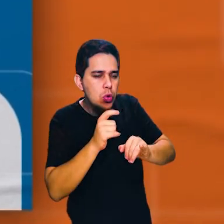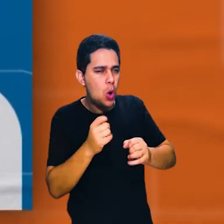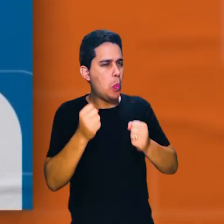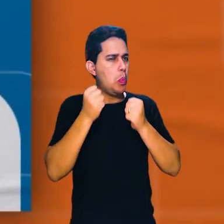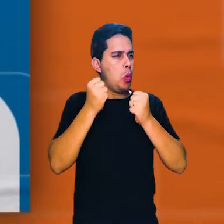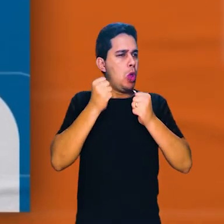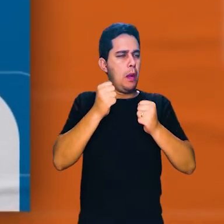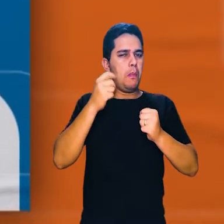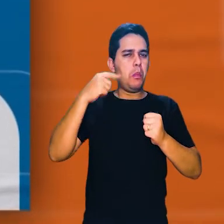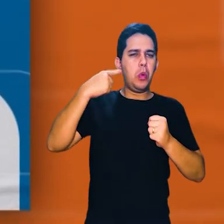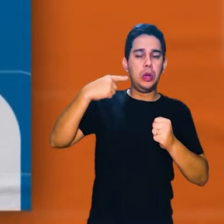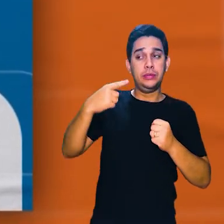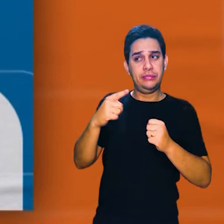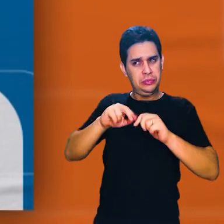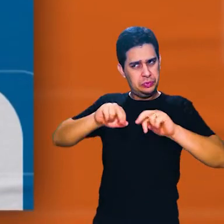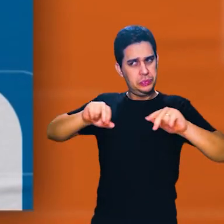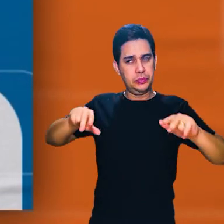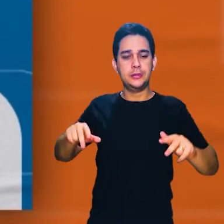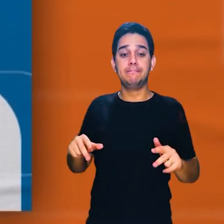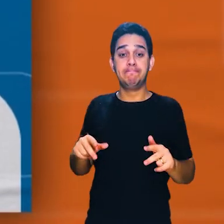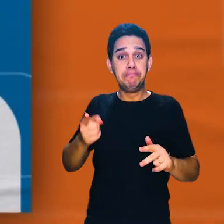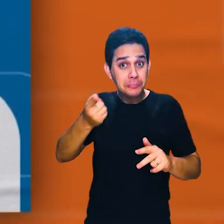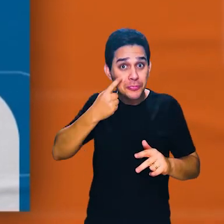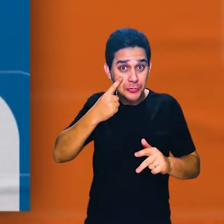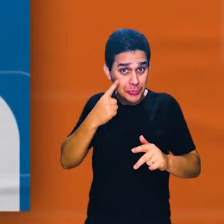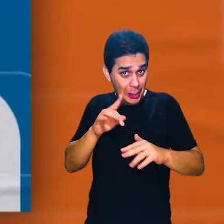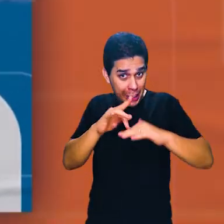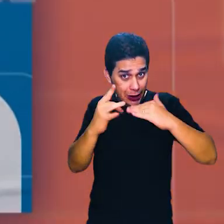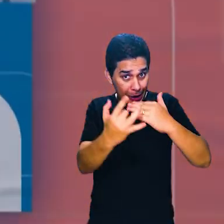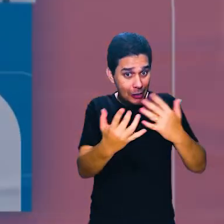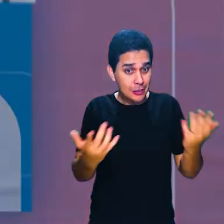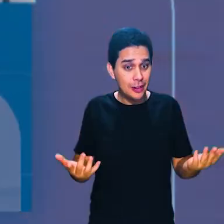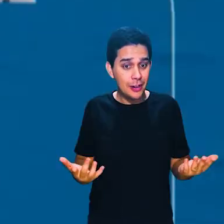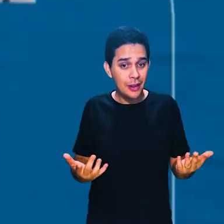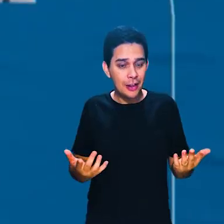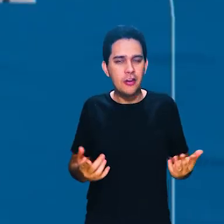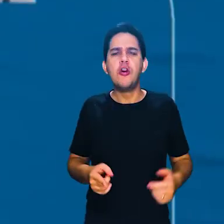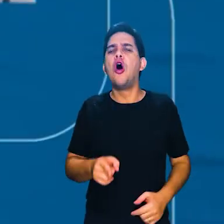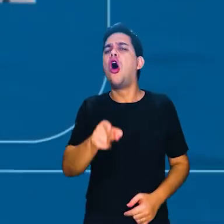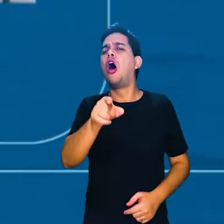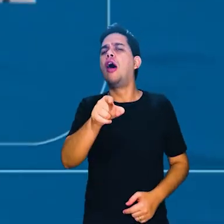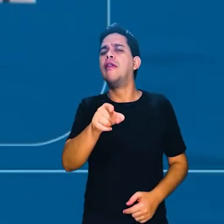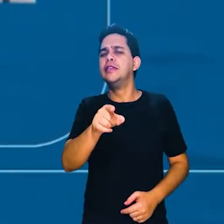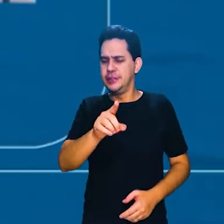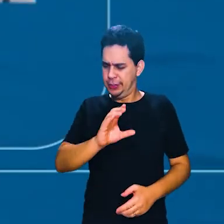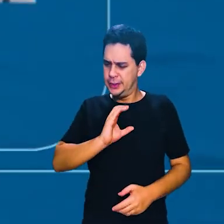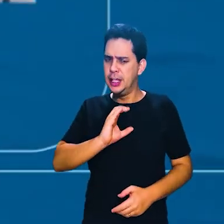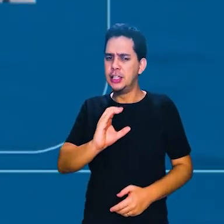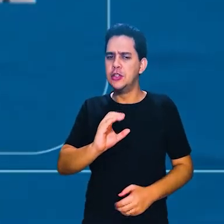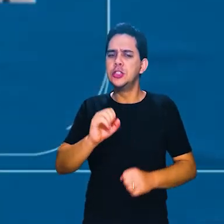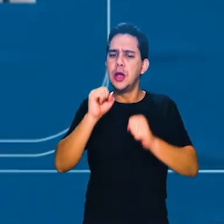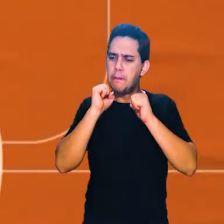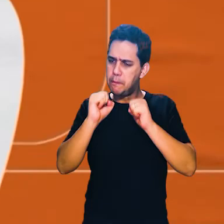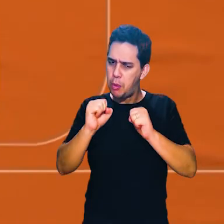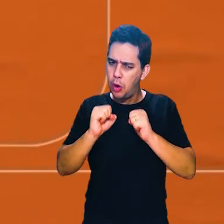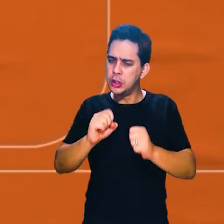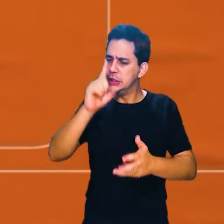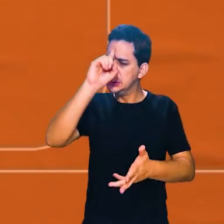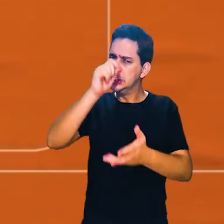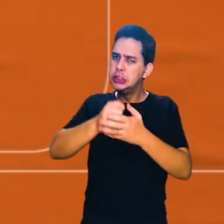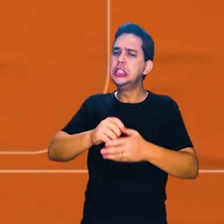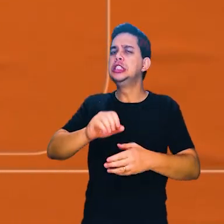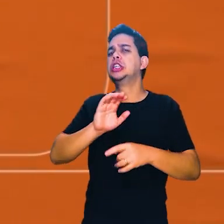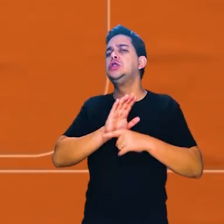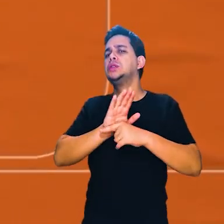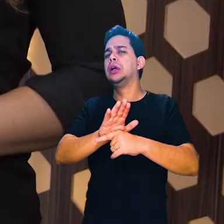poder político, entre outros. Confira e não se esqueça, você, cidadão, pode fazer a sua